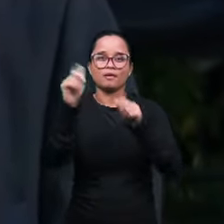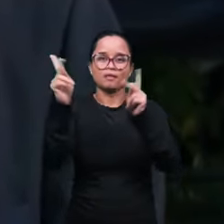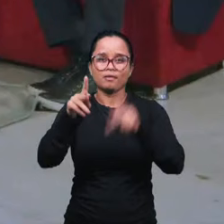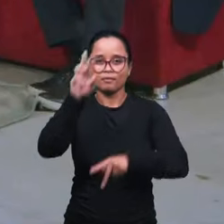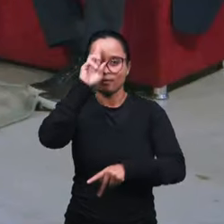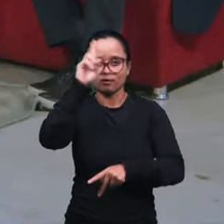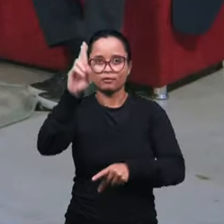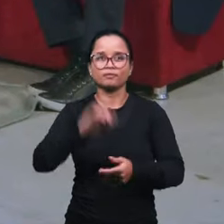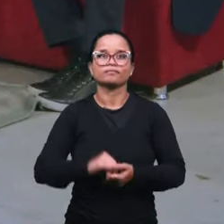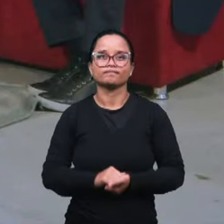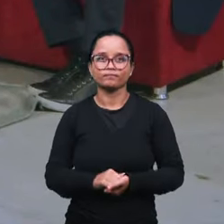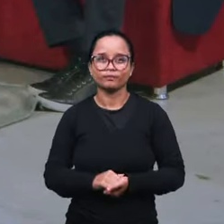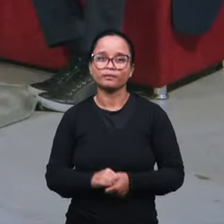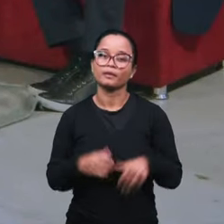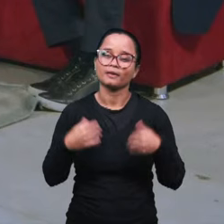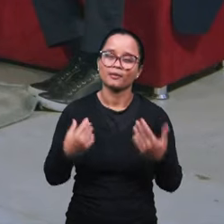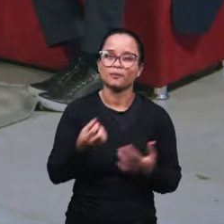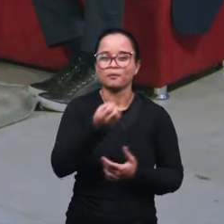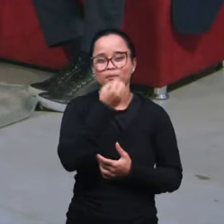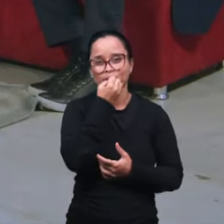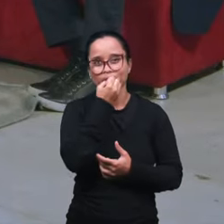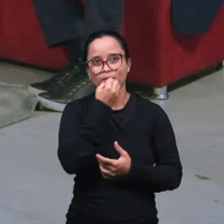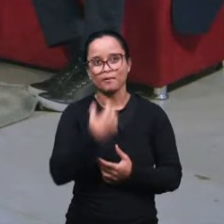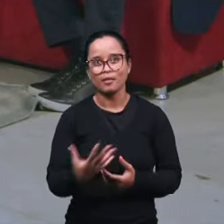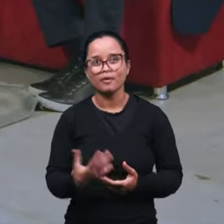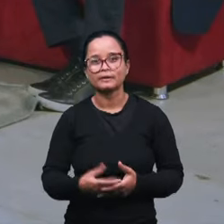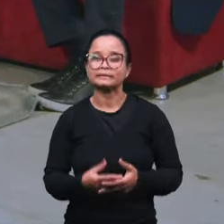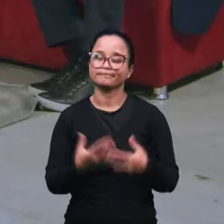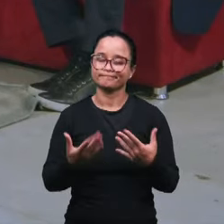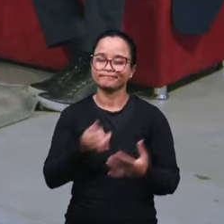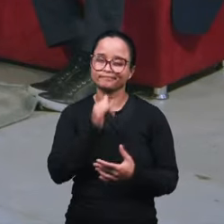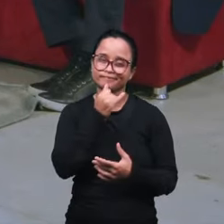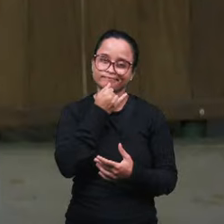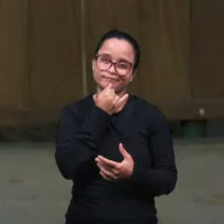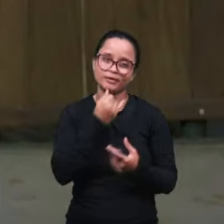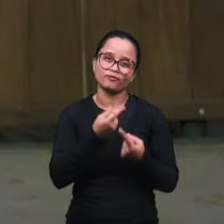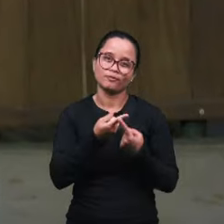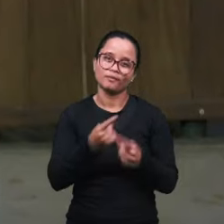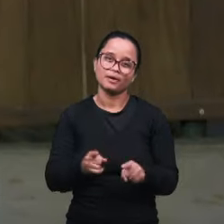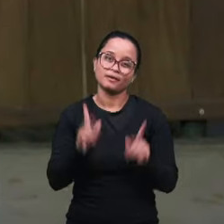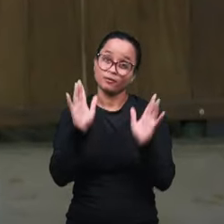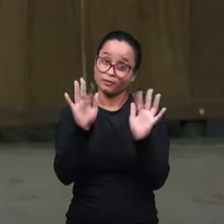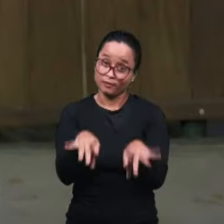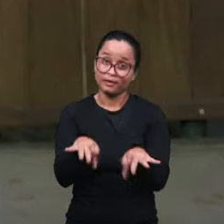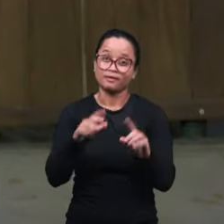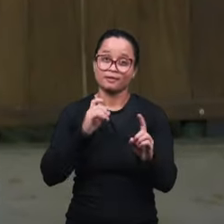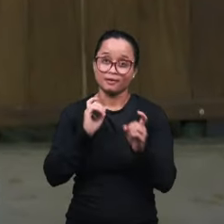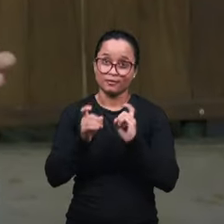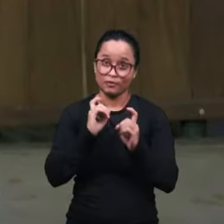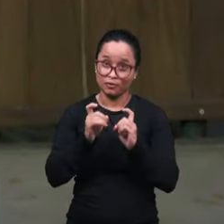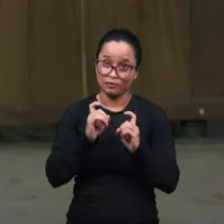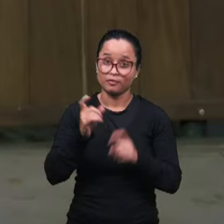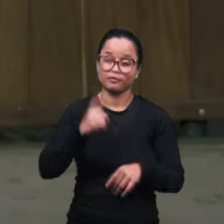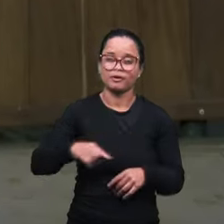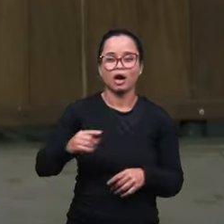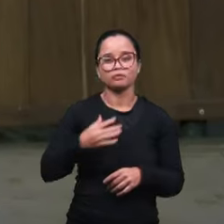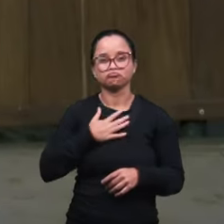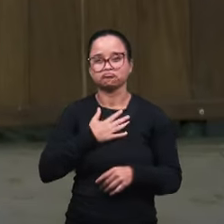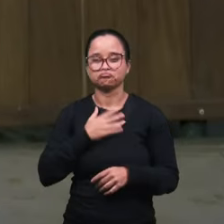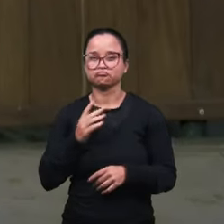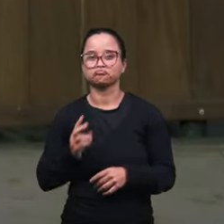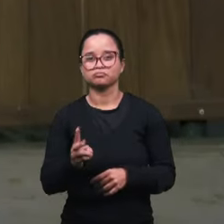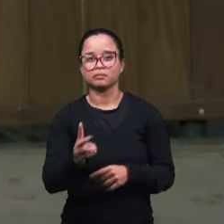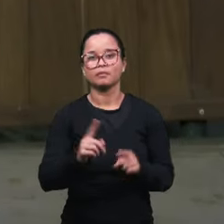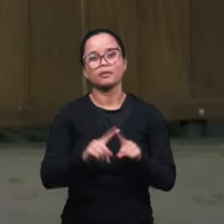Senhor. Muito bem, lamentavelmente temos que deixar agora a nossa reunião aqui. Gostaríamos de poder continuar, mas vamos então